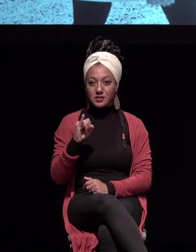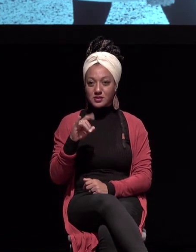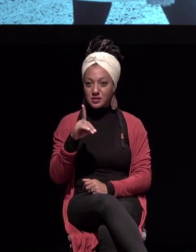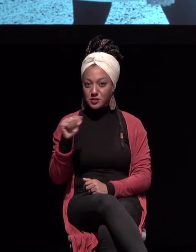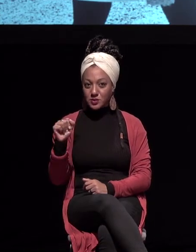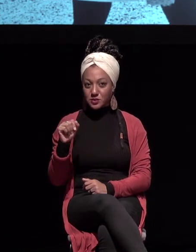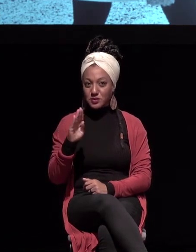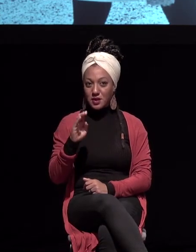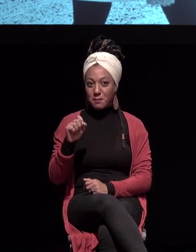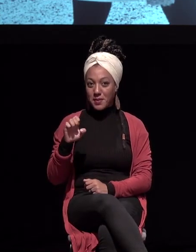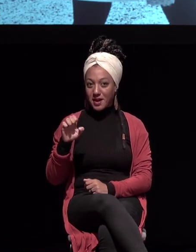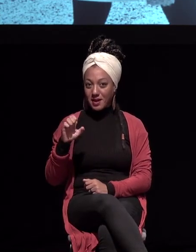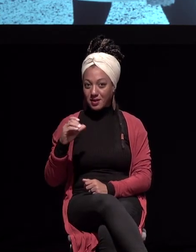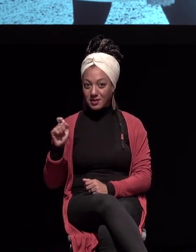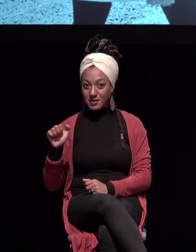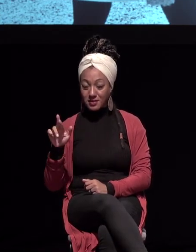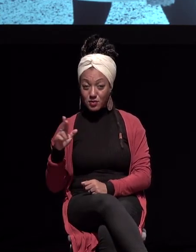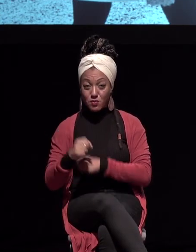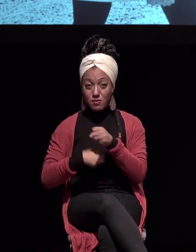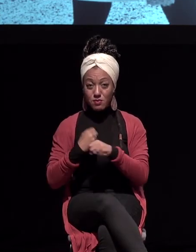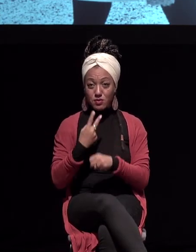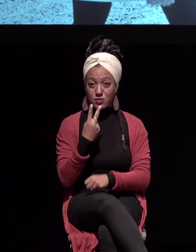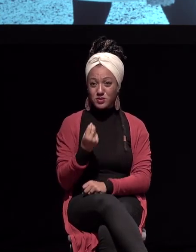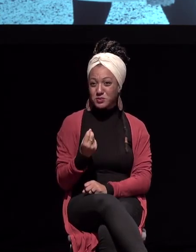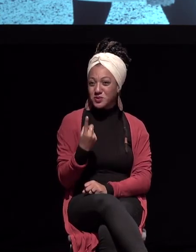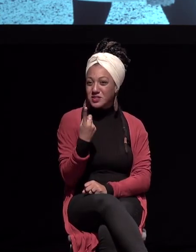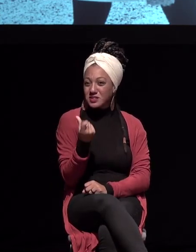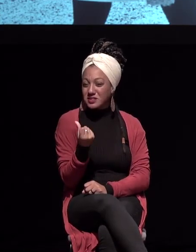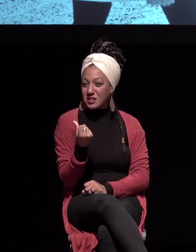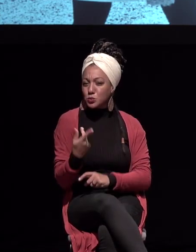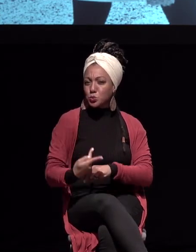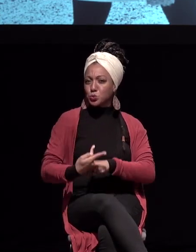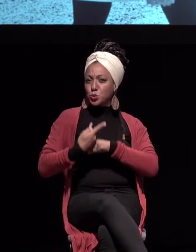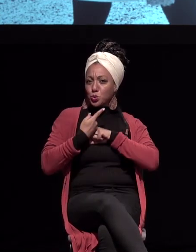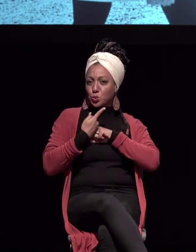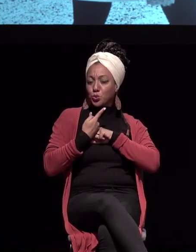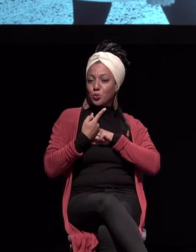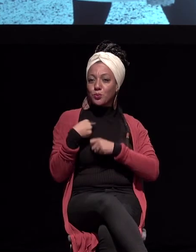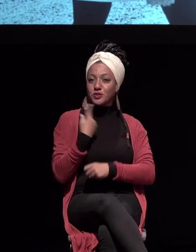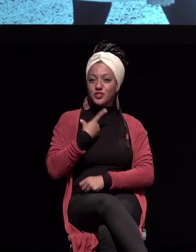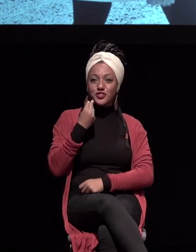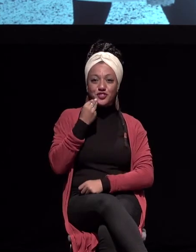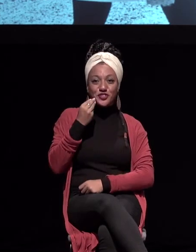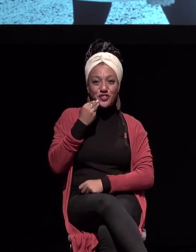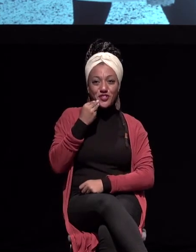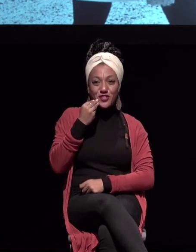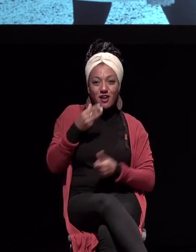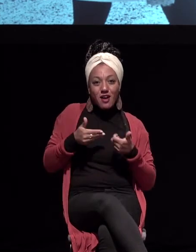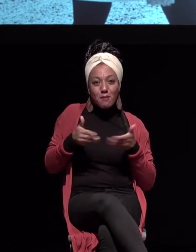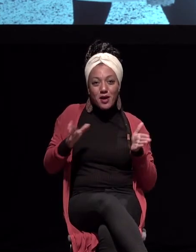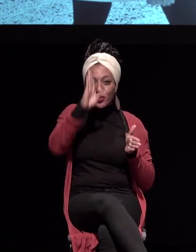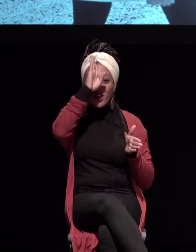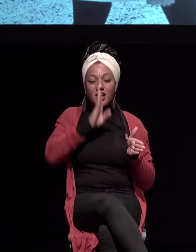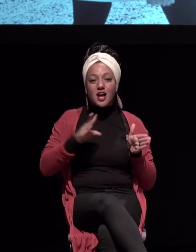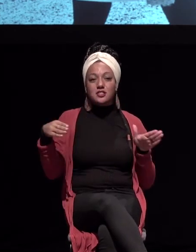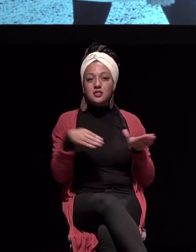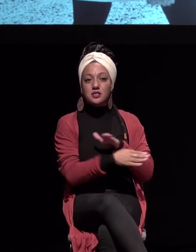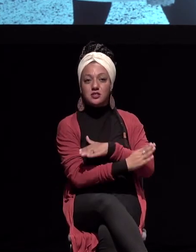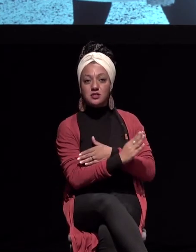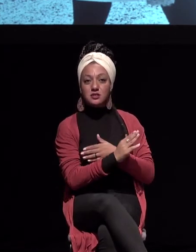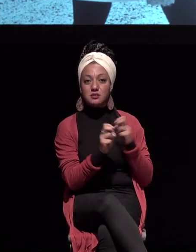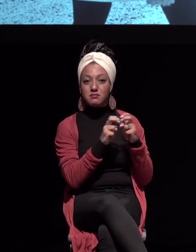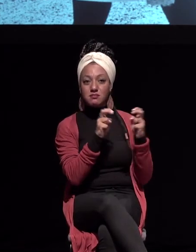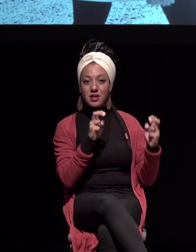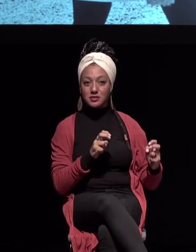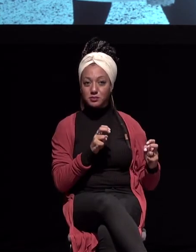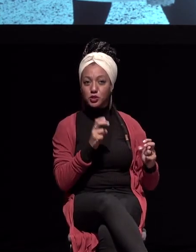nos procurou e pediu para que a gente oferecesse acesso gratuito para os estudantes do ensino médio e para a comunidade